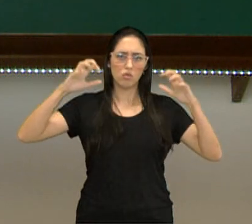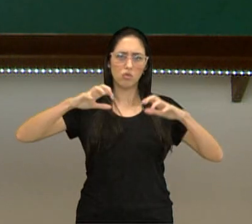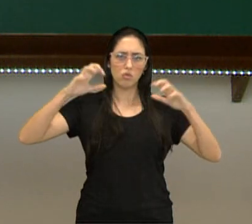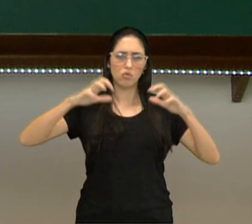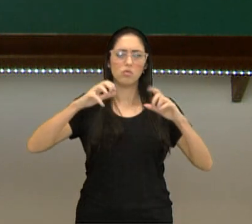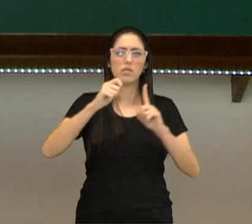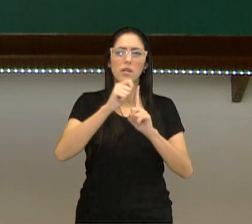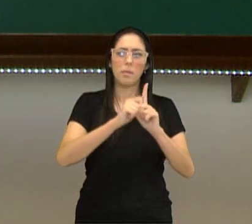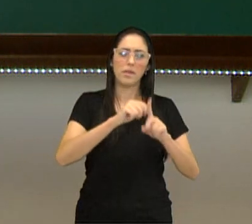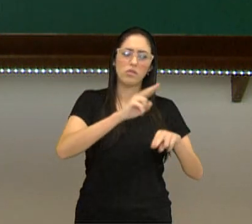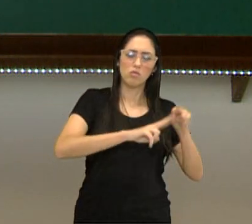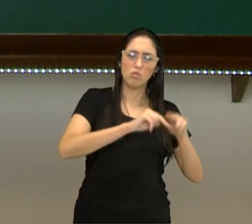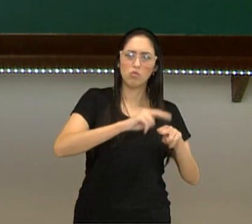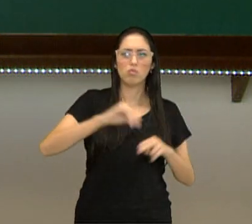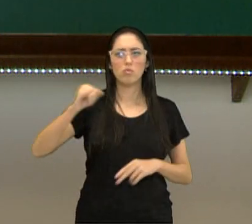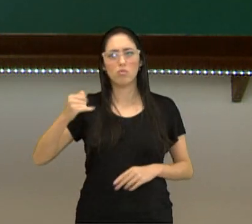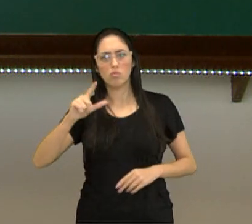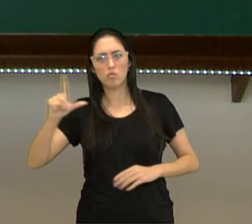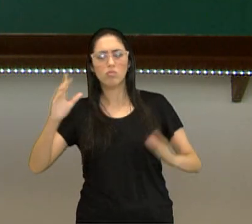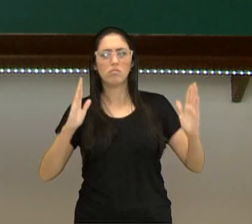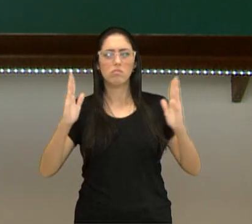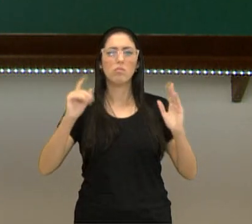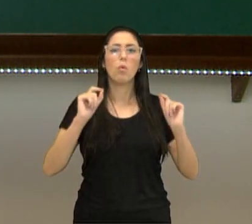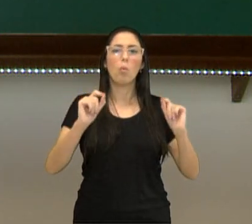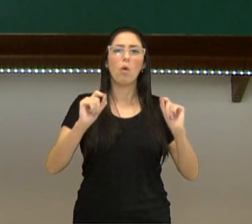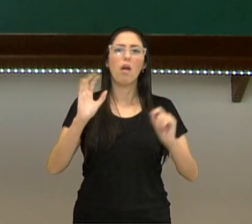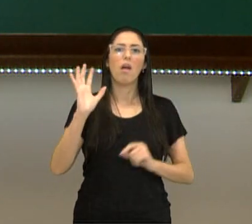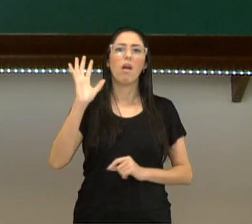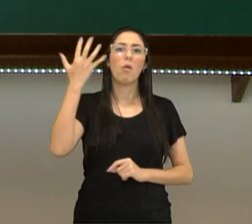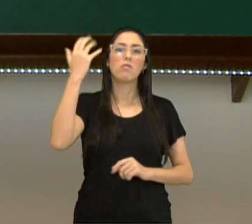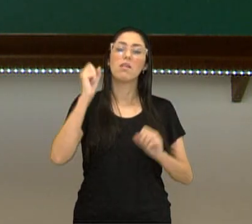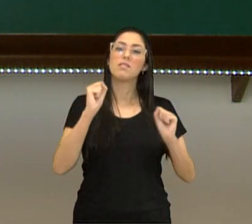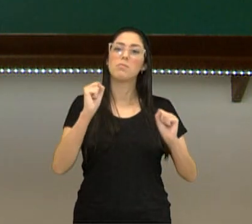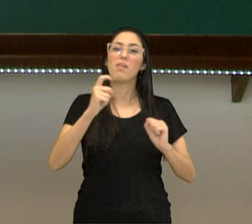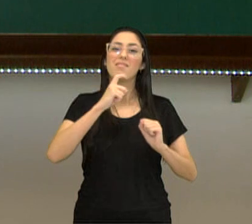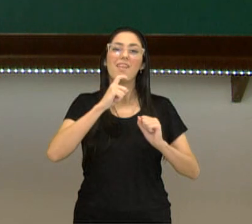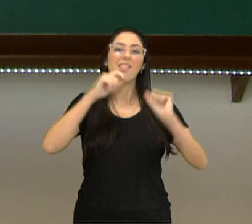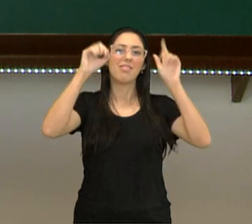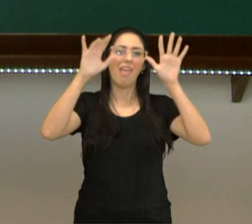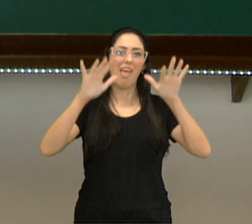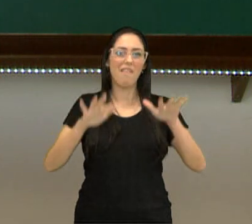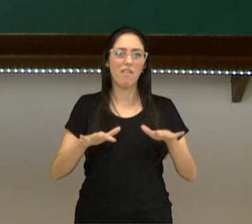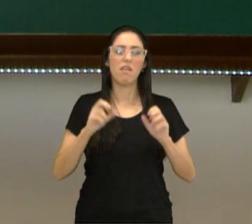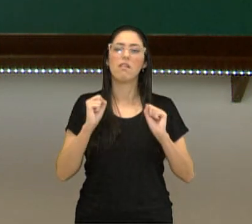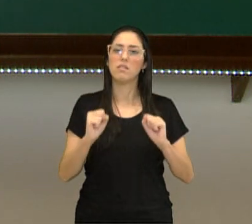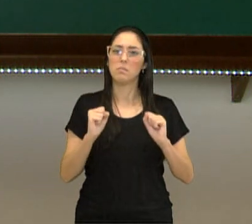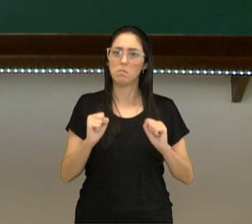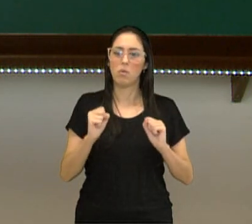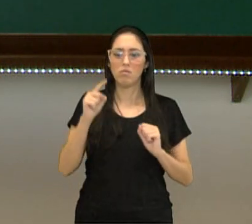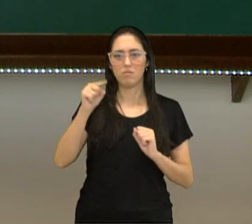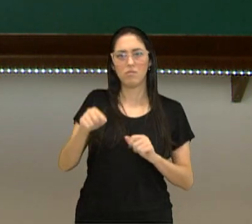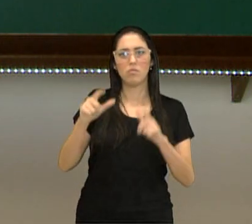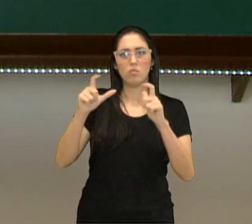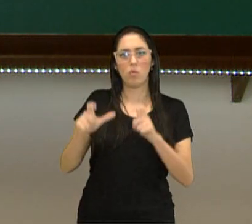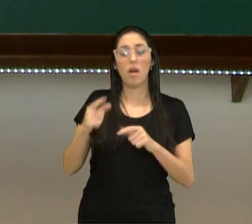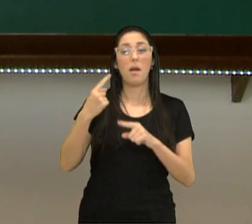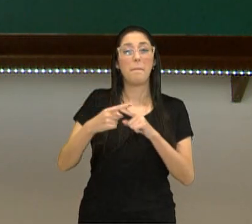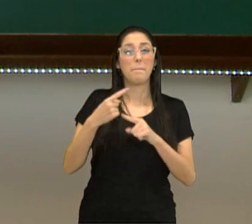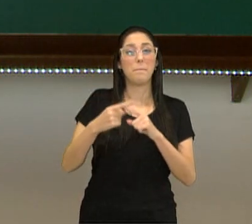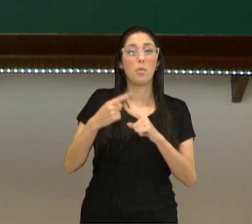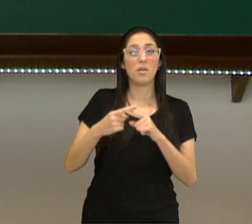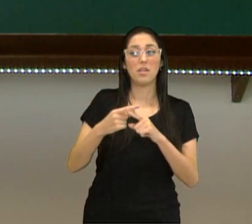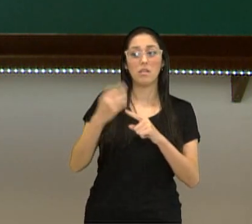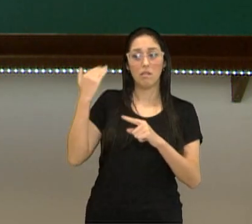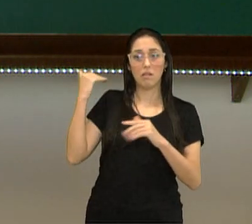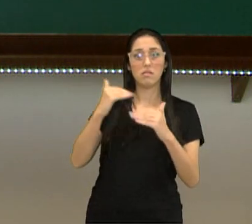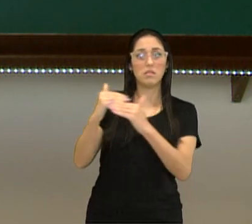de junho e julho, resultariam na ocorrência de neve nessa localidade onde o padrão climático não